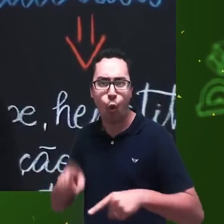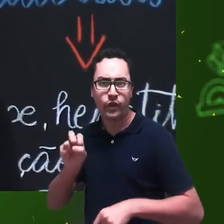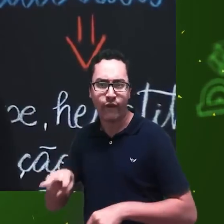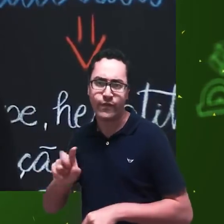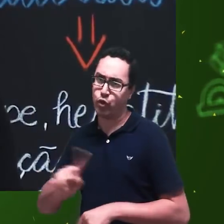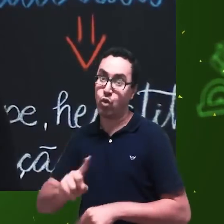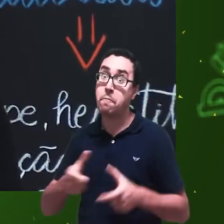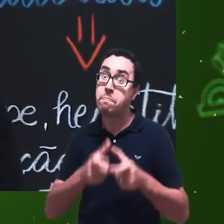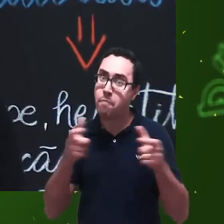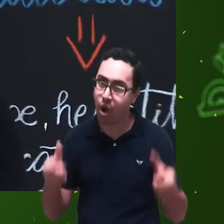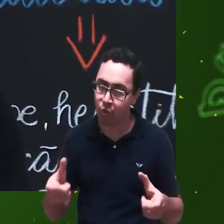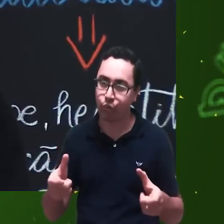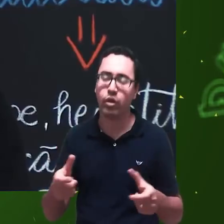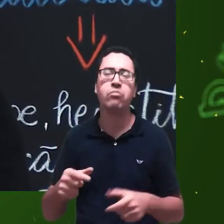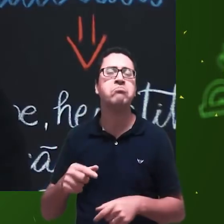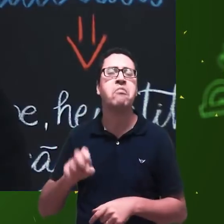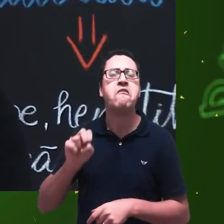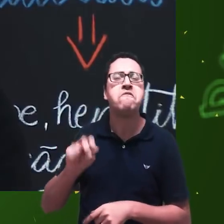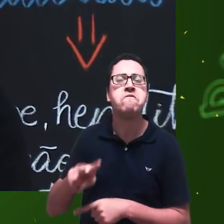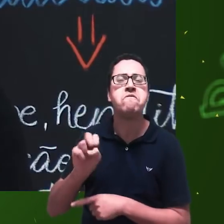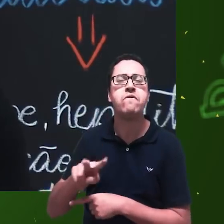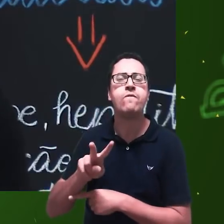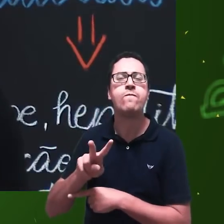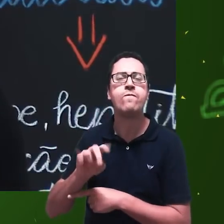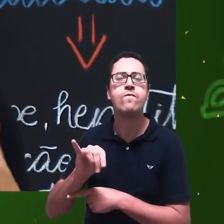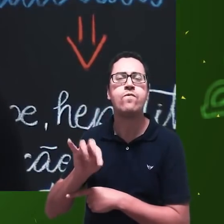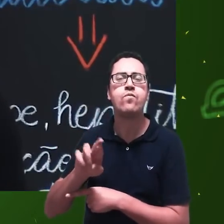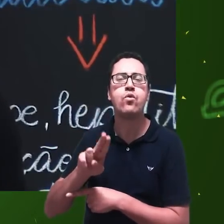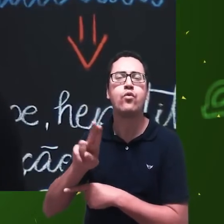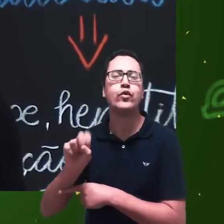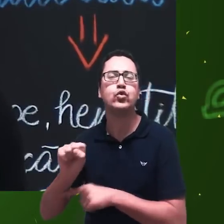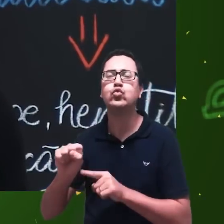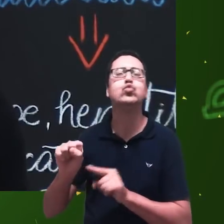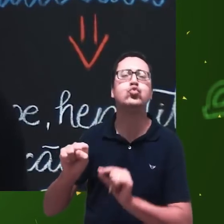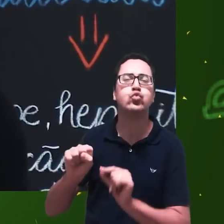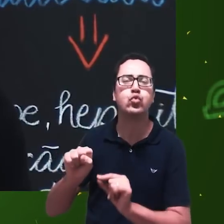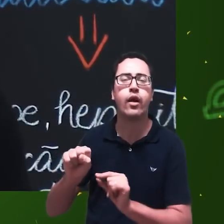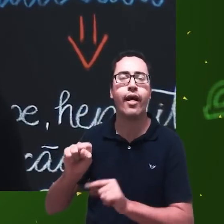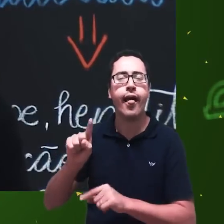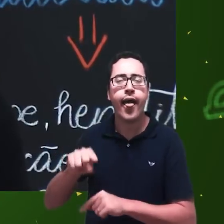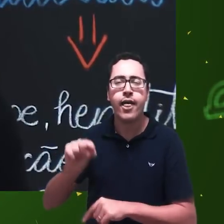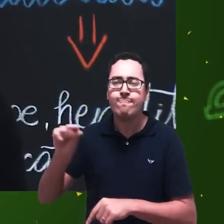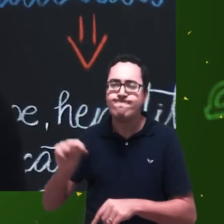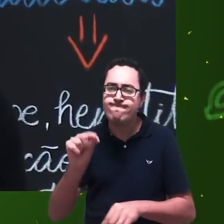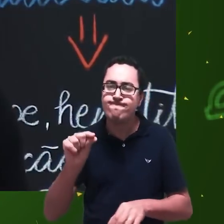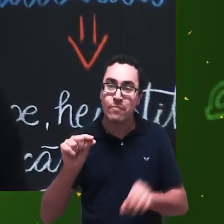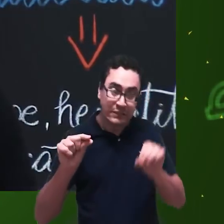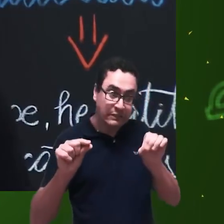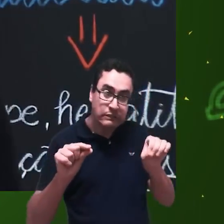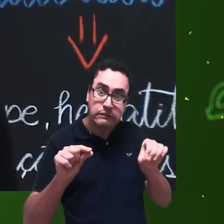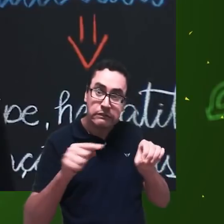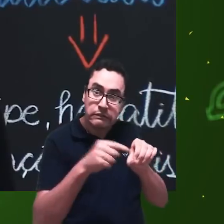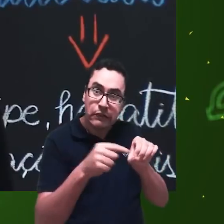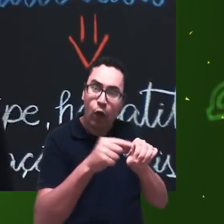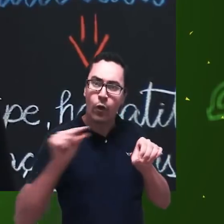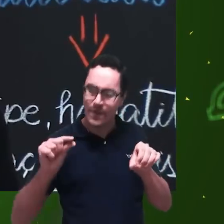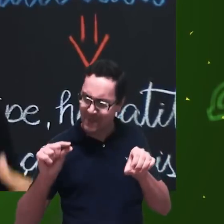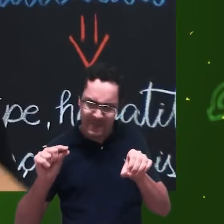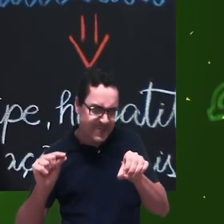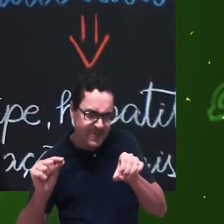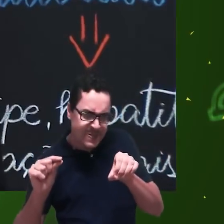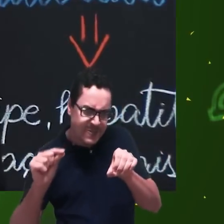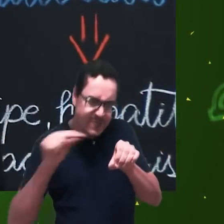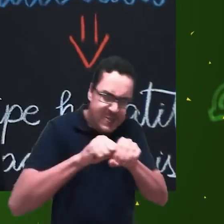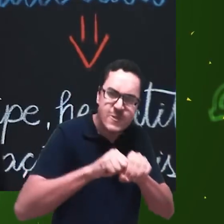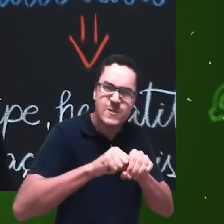um envoltório proteico com um material genético. Vírus é um parasita intracelular obrigatório. Ele ataca as células,